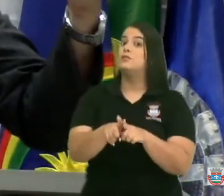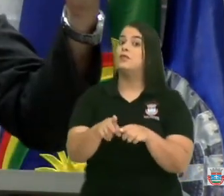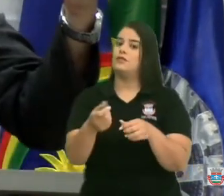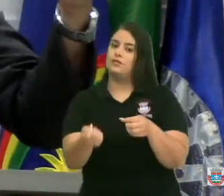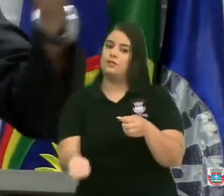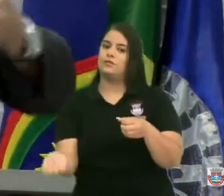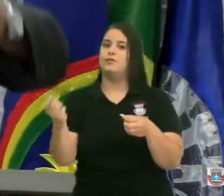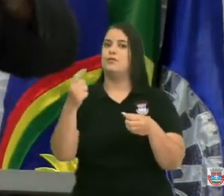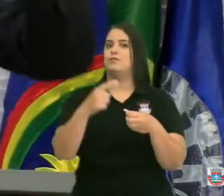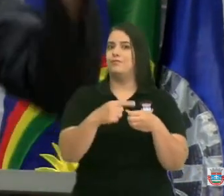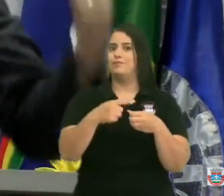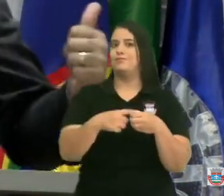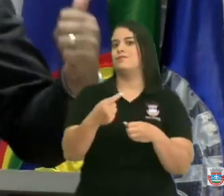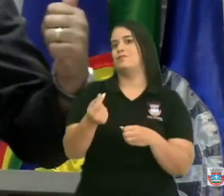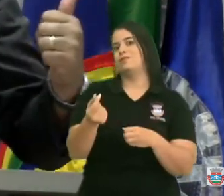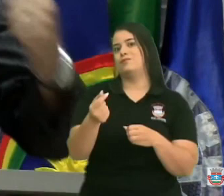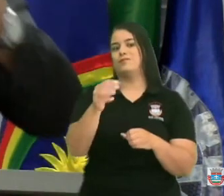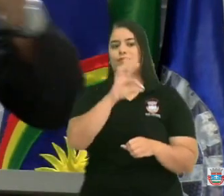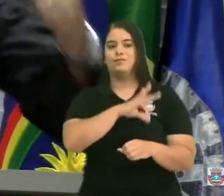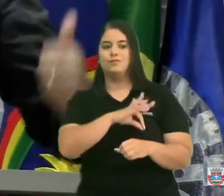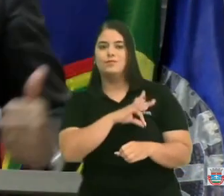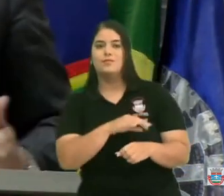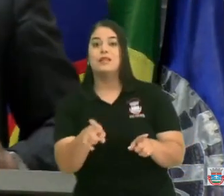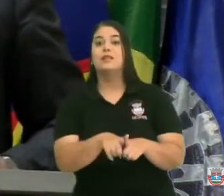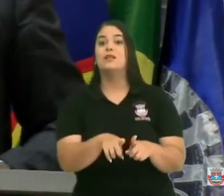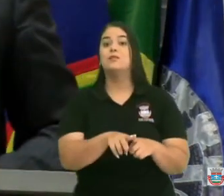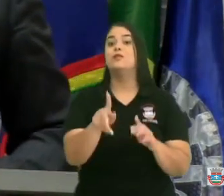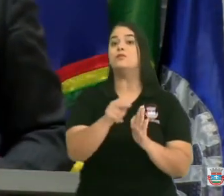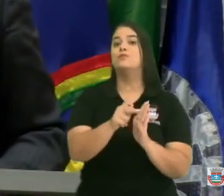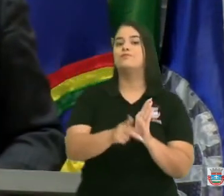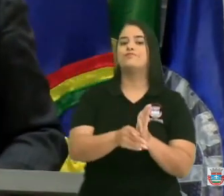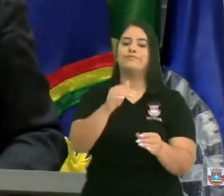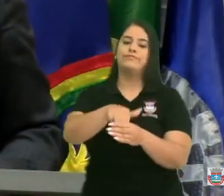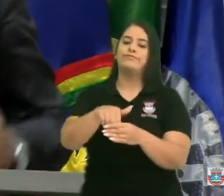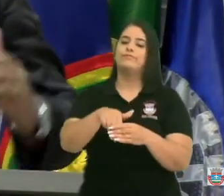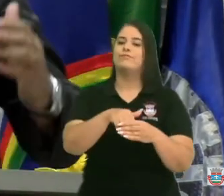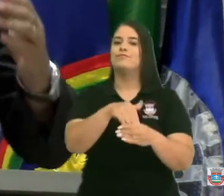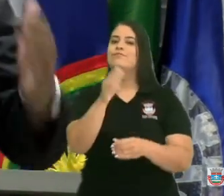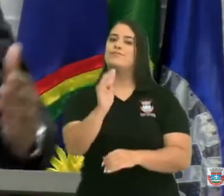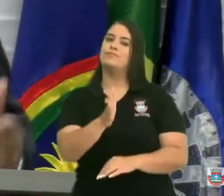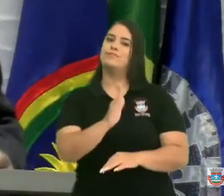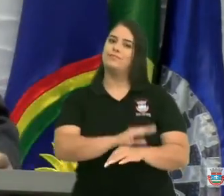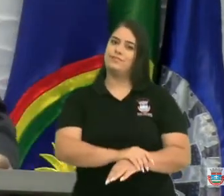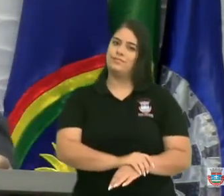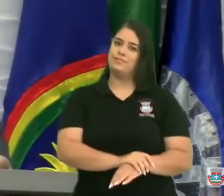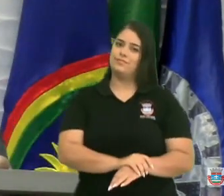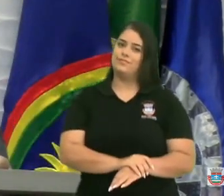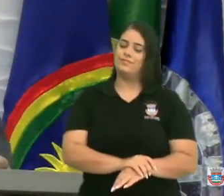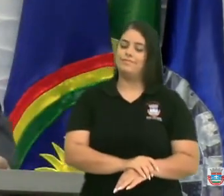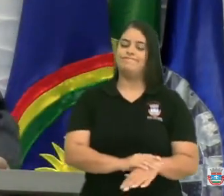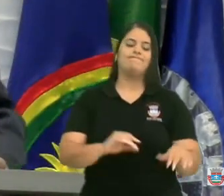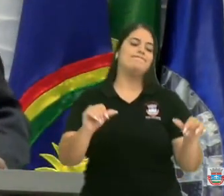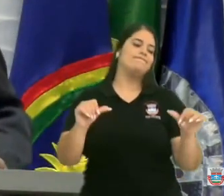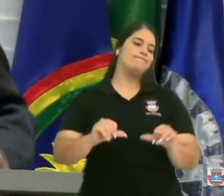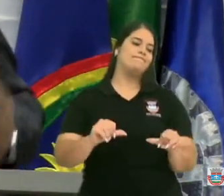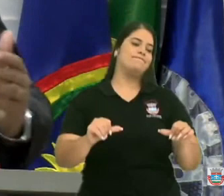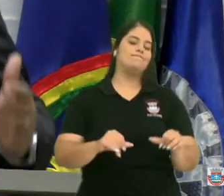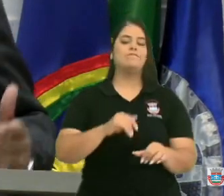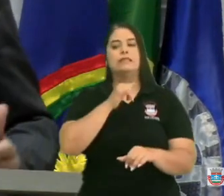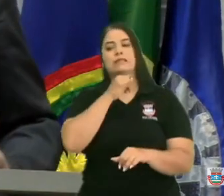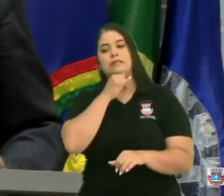retroativo que seria pago também se o projeto já tivesse sido votado. Então, isso é lamentável,